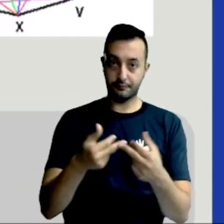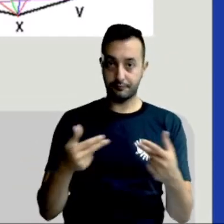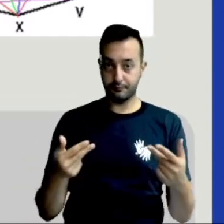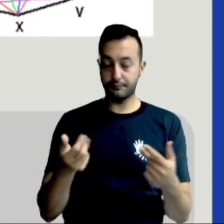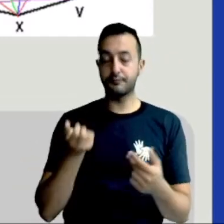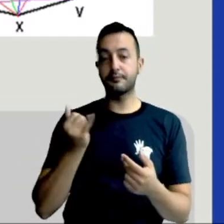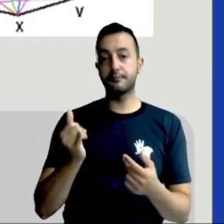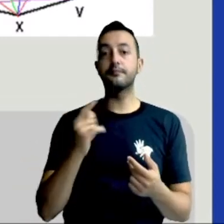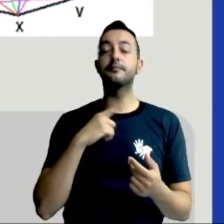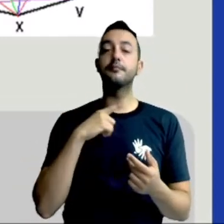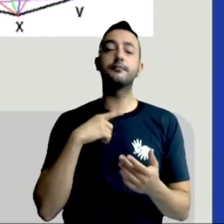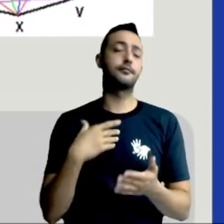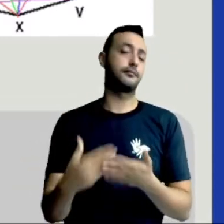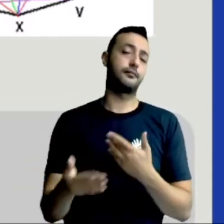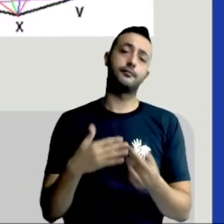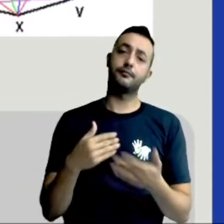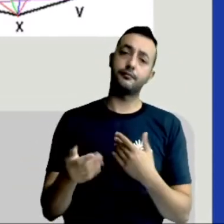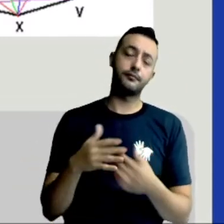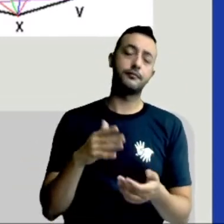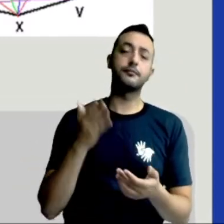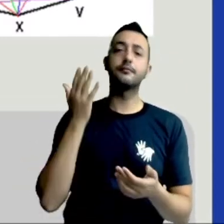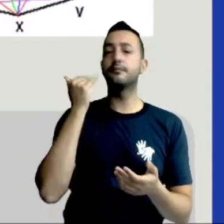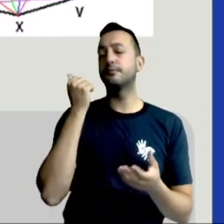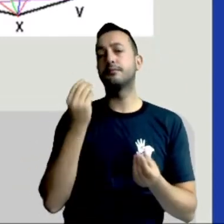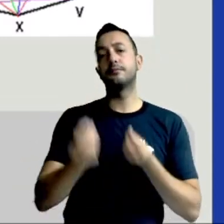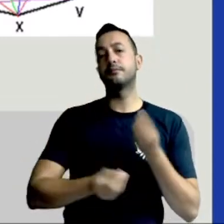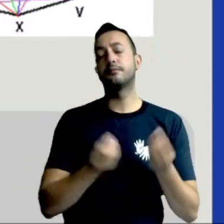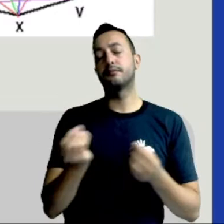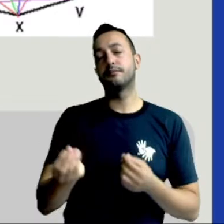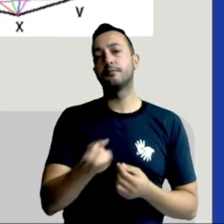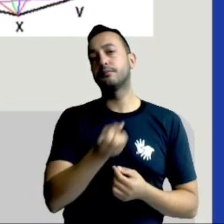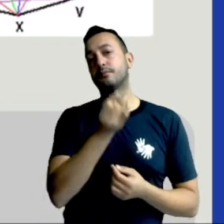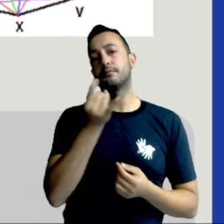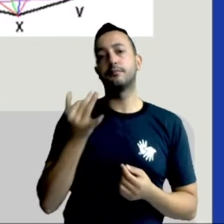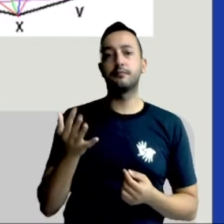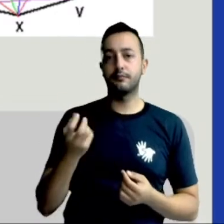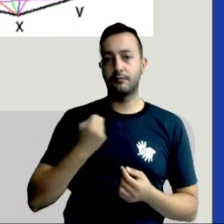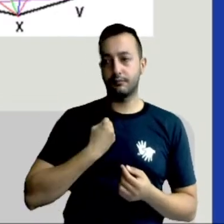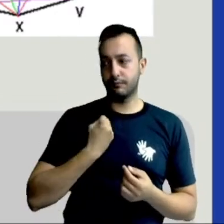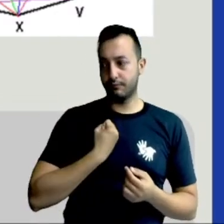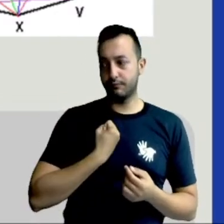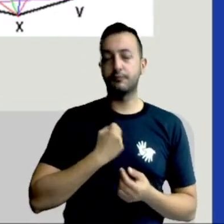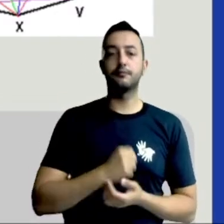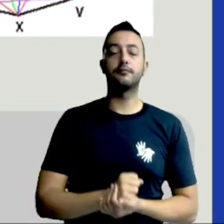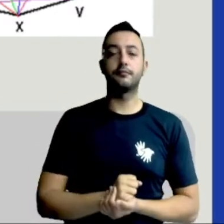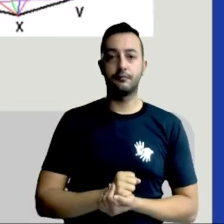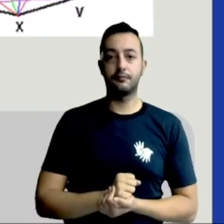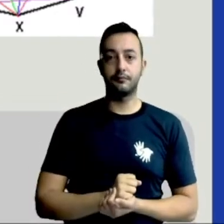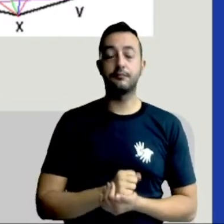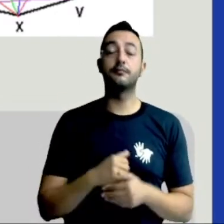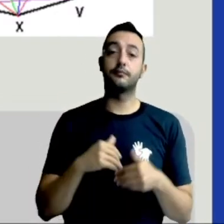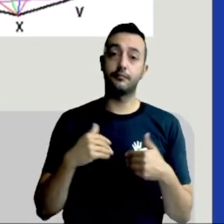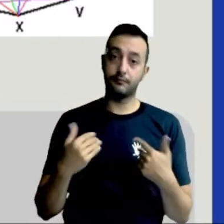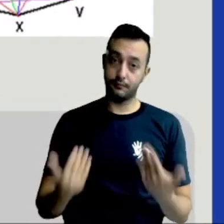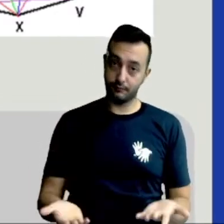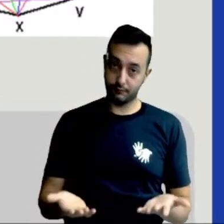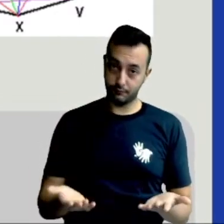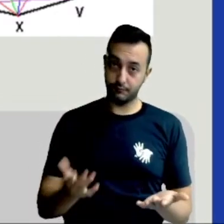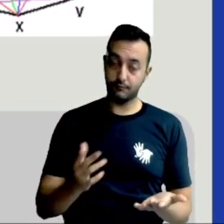a gente tem um polígono qualquer, como é que a gente sabe, então, a quantidade ou o número de diagonais?